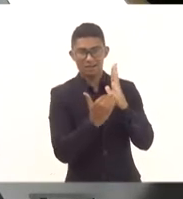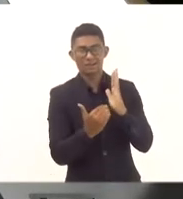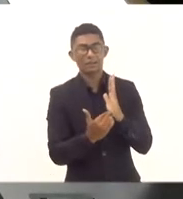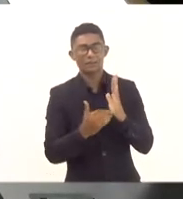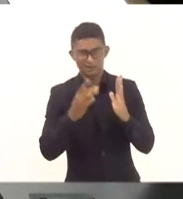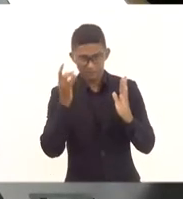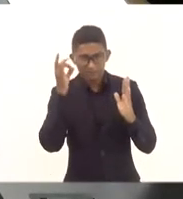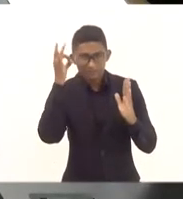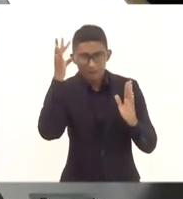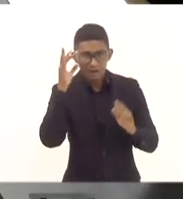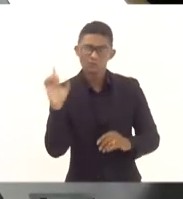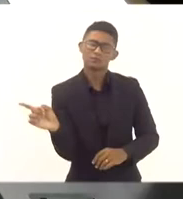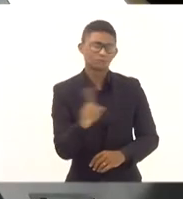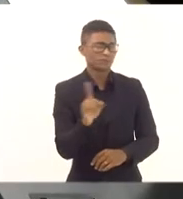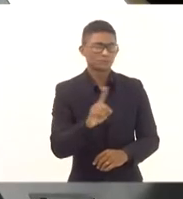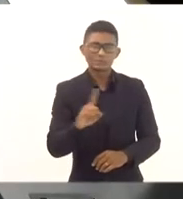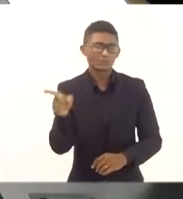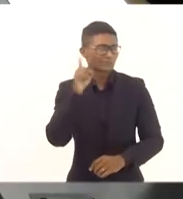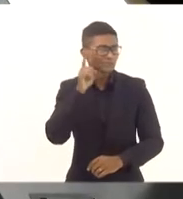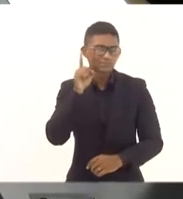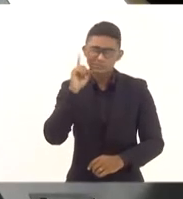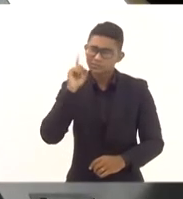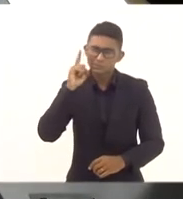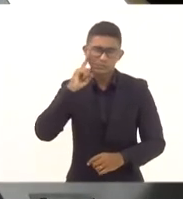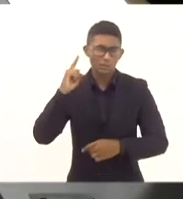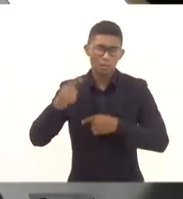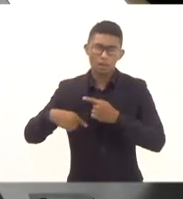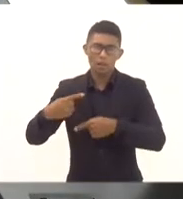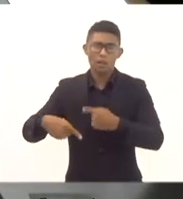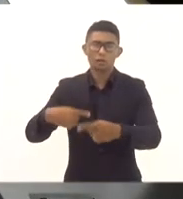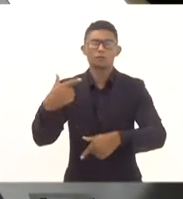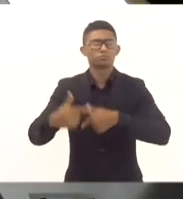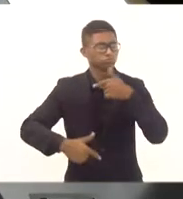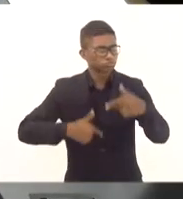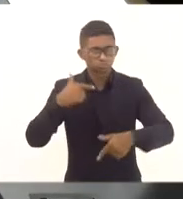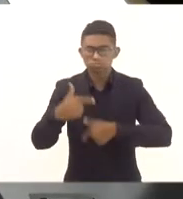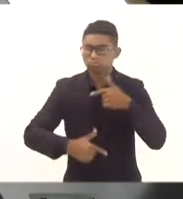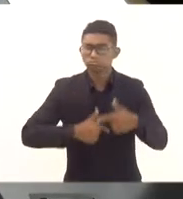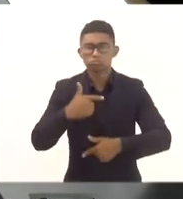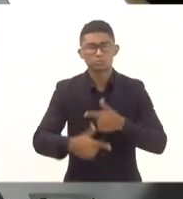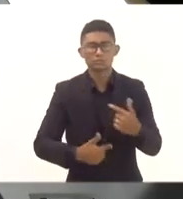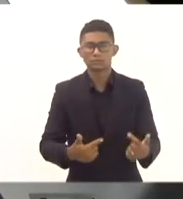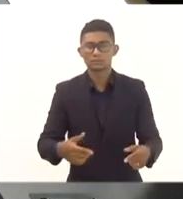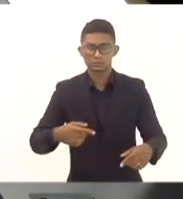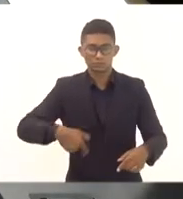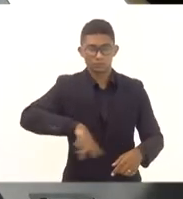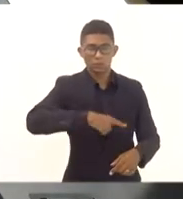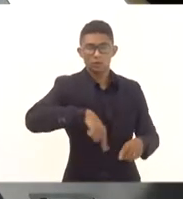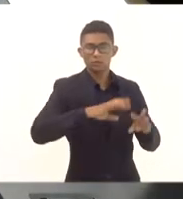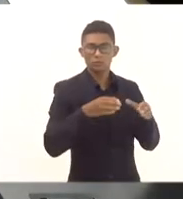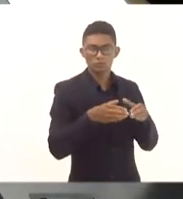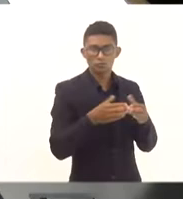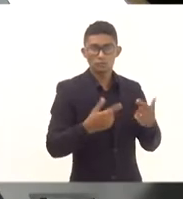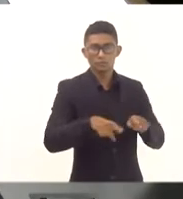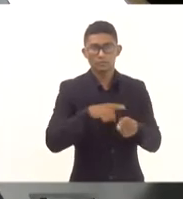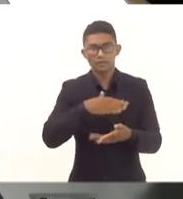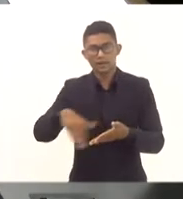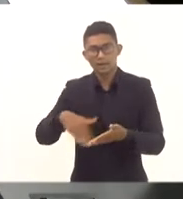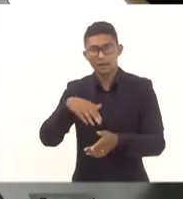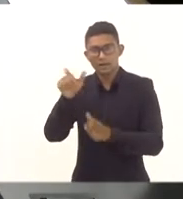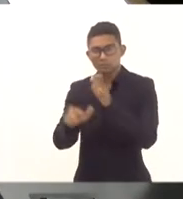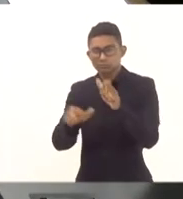fácil foram vários e vários dias de muito trabalho da nossa equipe junto com a equipe do das outras secretarias